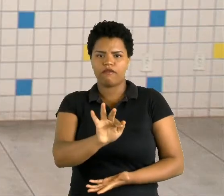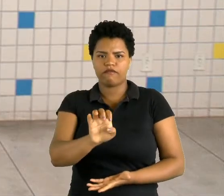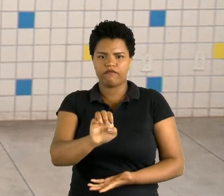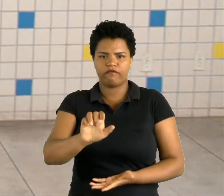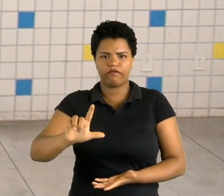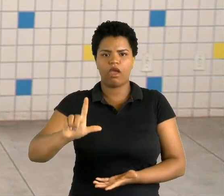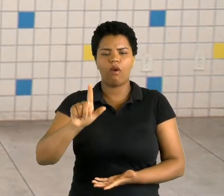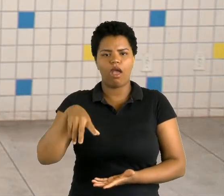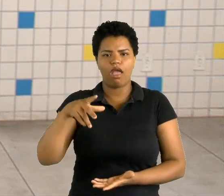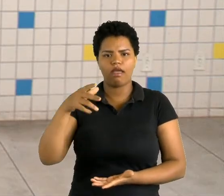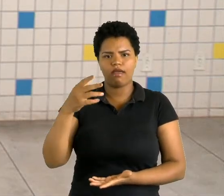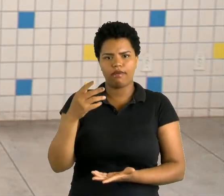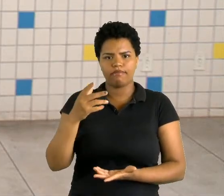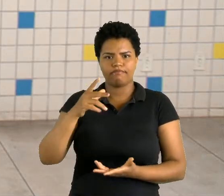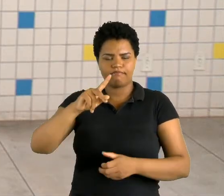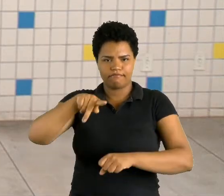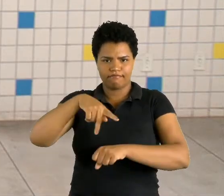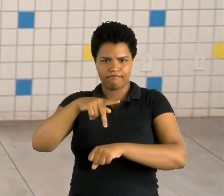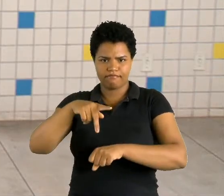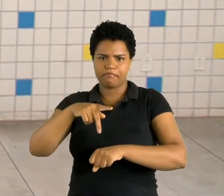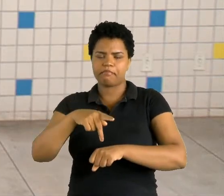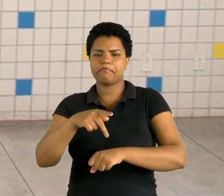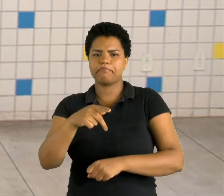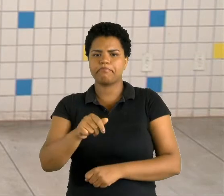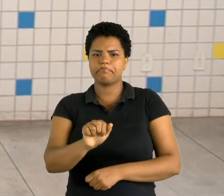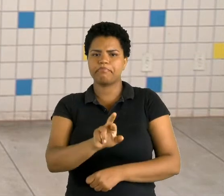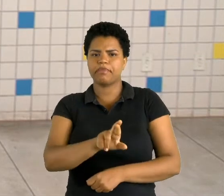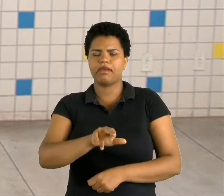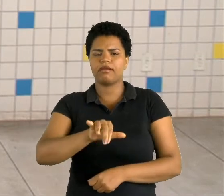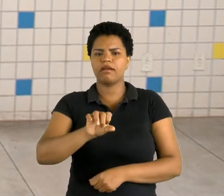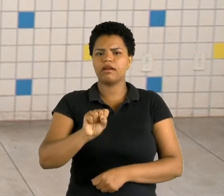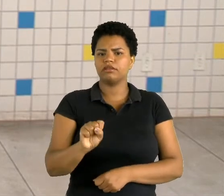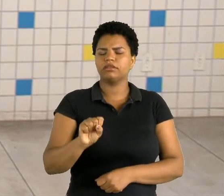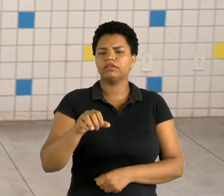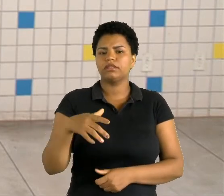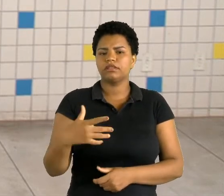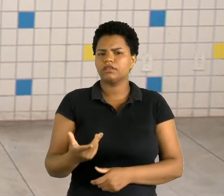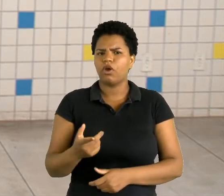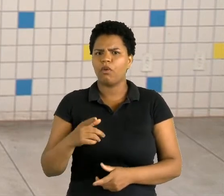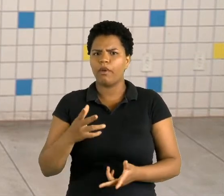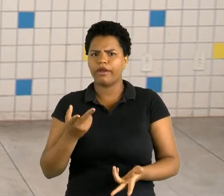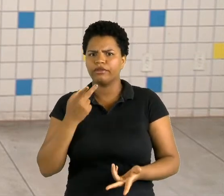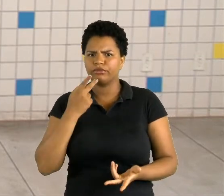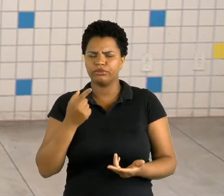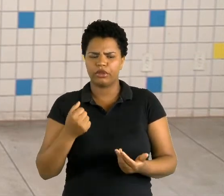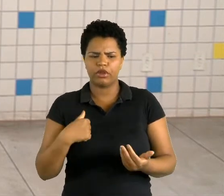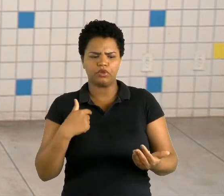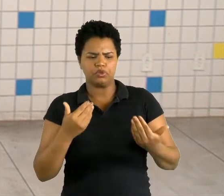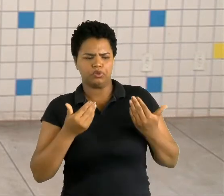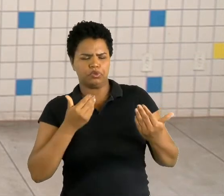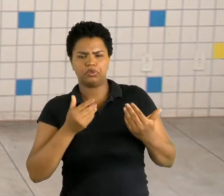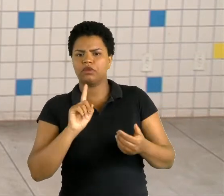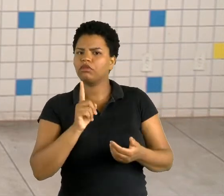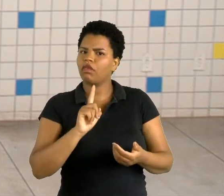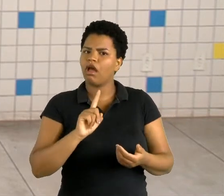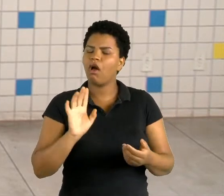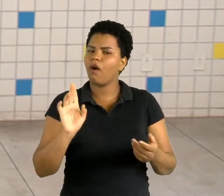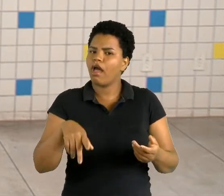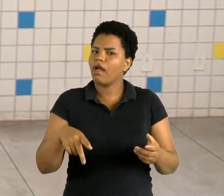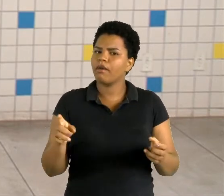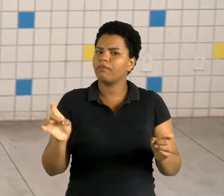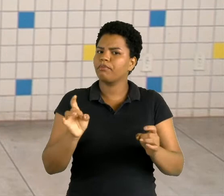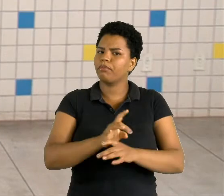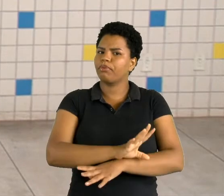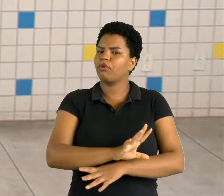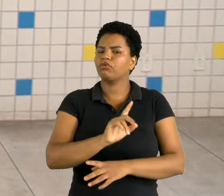abrindo a discussão se ela é em Paris ou em outro local do mundo, não. É algo que é certo, é um fato, ela é em Paris e pronto. A